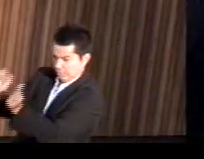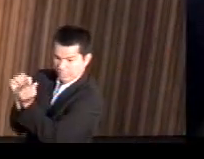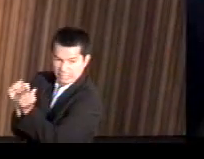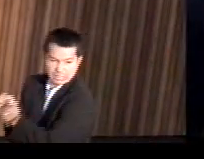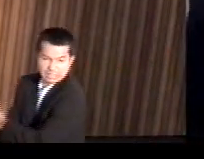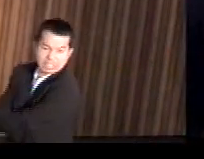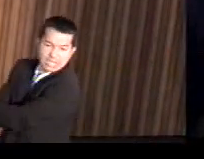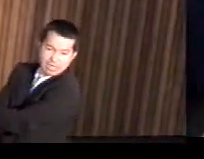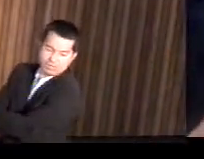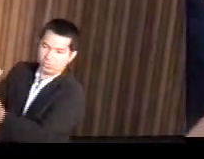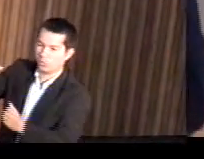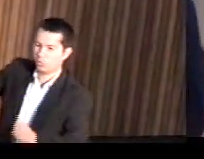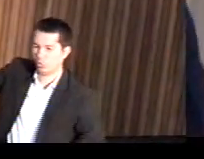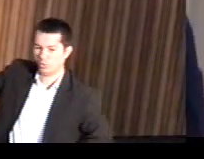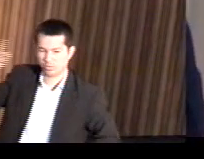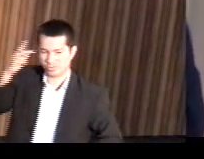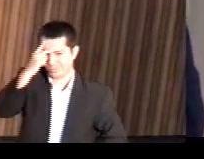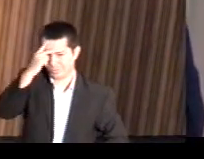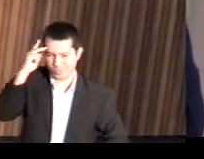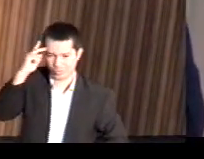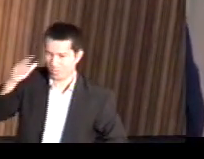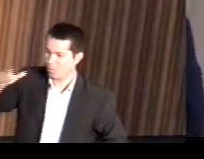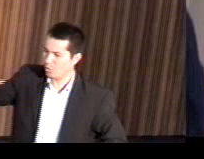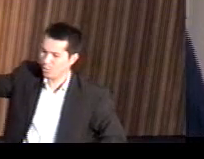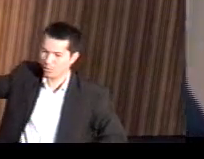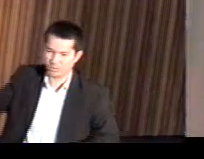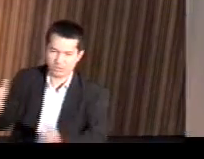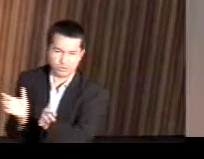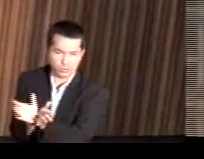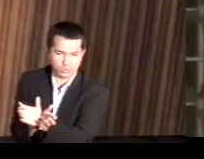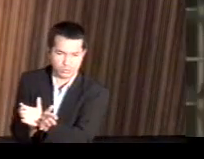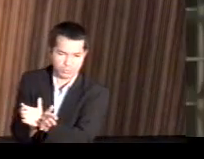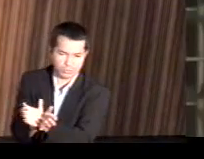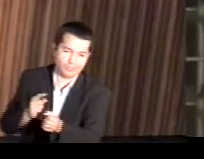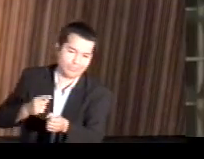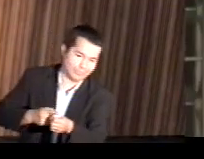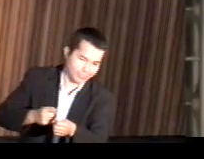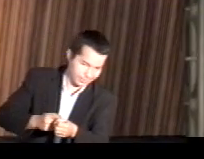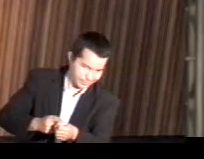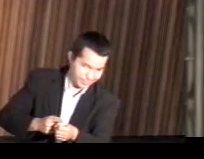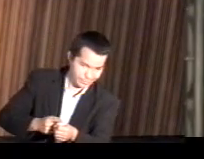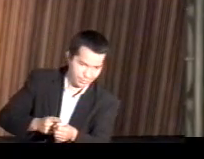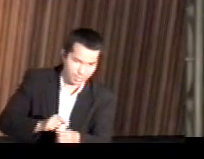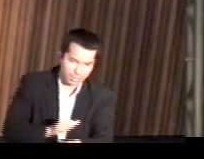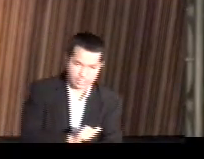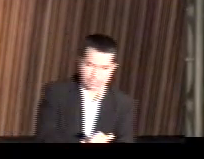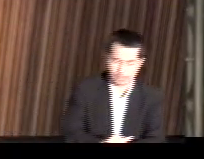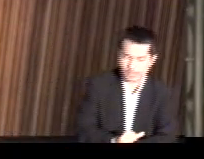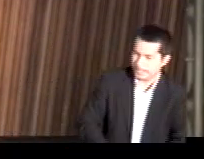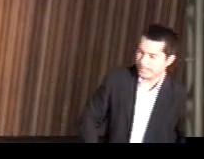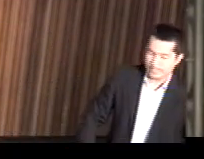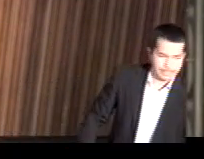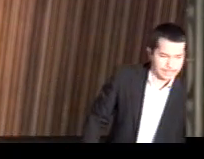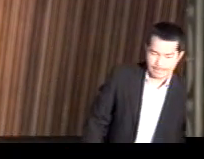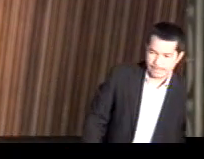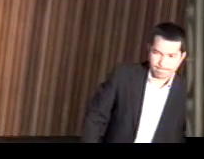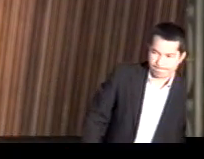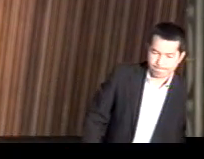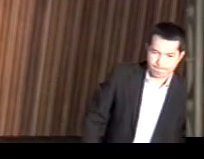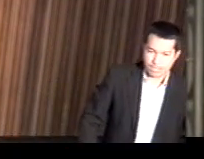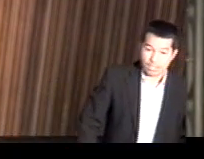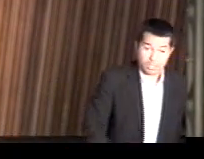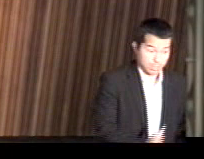foram levados como escravos. E interessante que porque ele toma essa atitude, mais